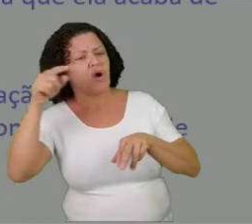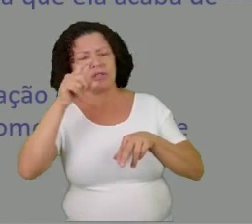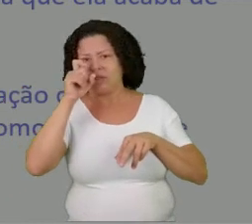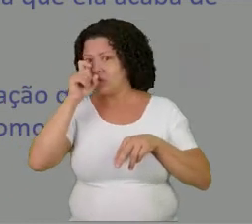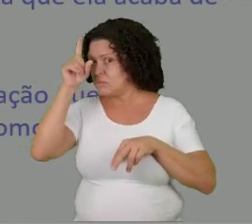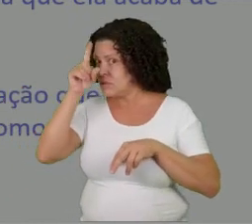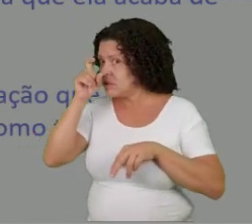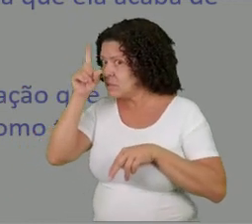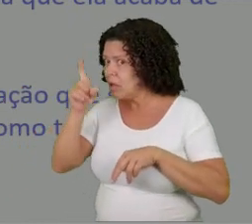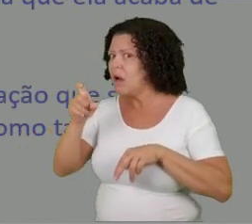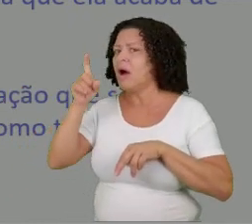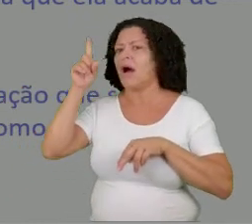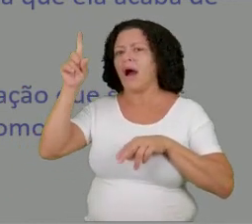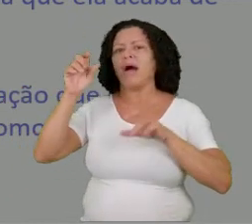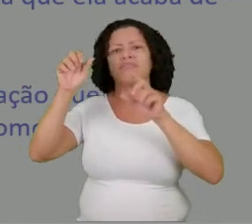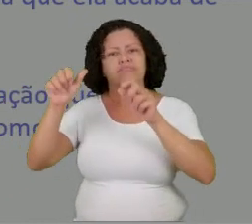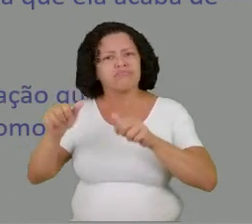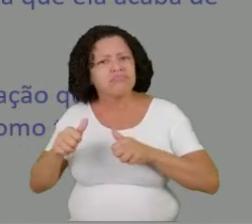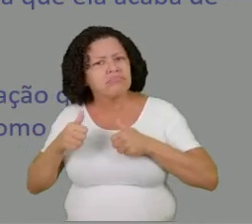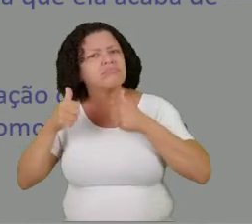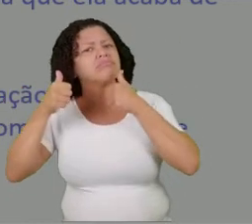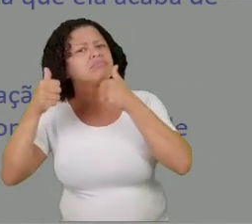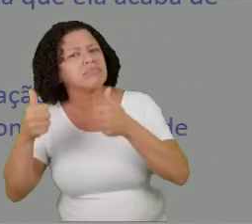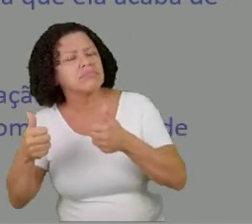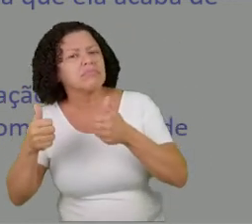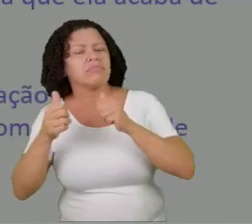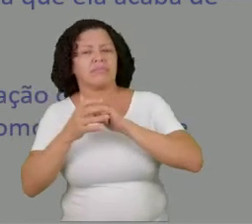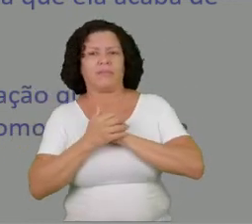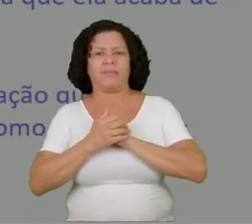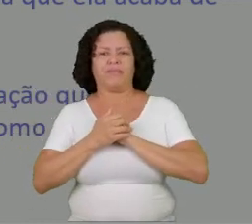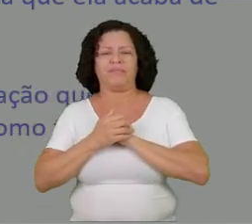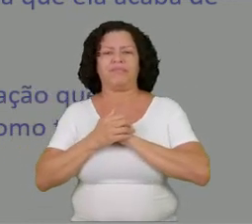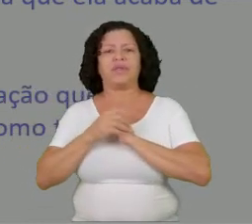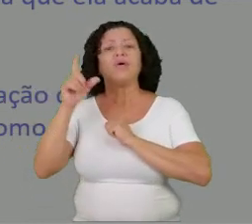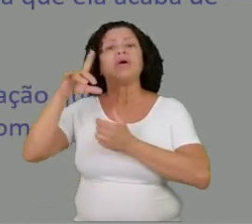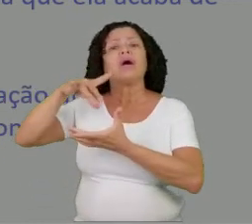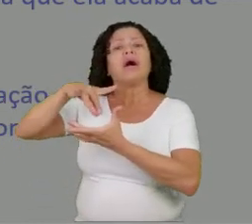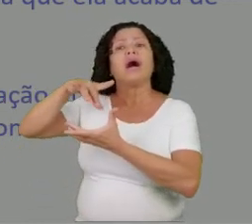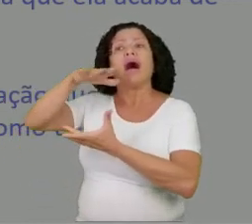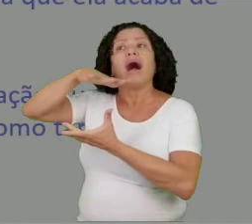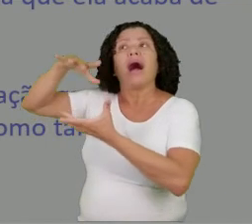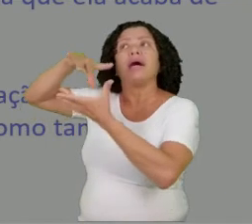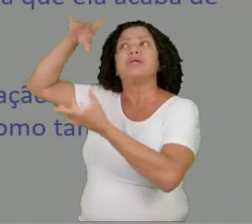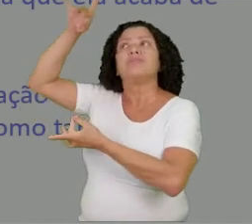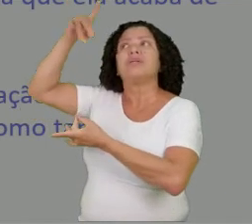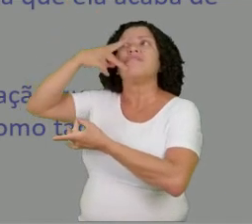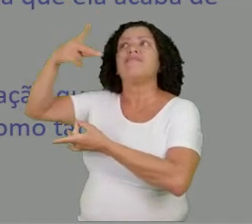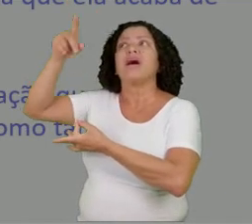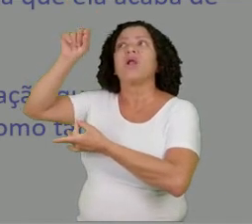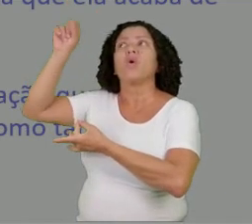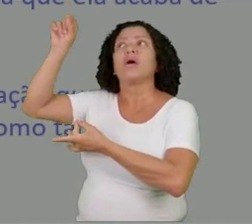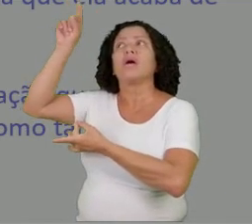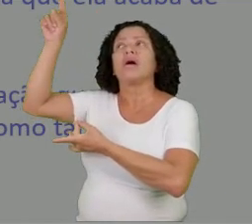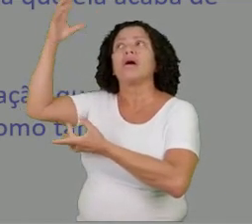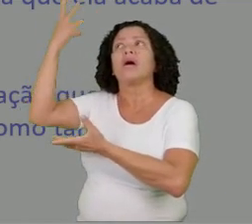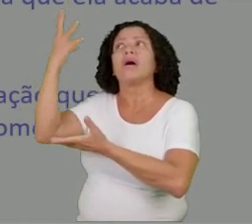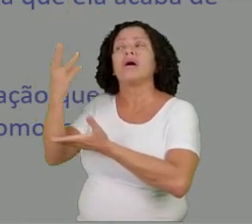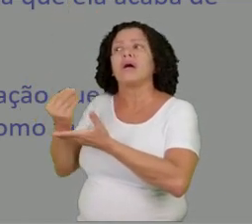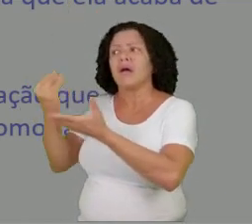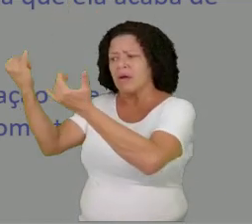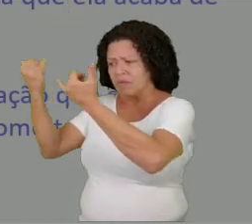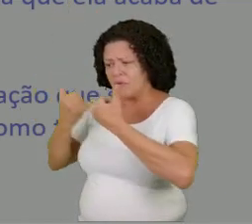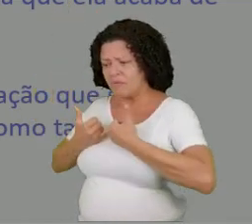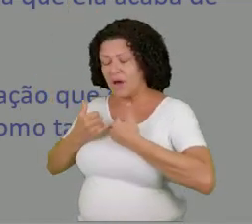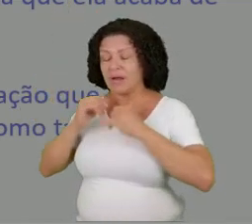havia desencarnado, estava naquele hospital, se recuperando, né? E o que a espiritualidade nos